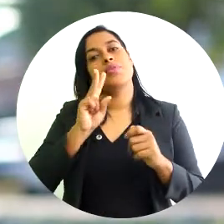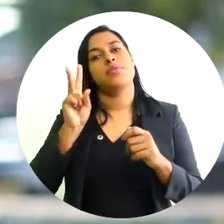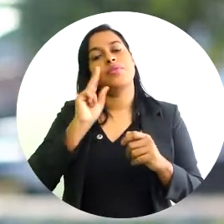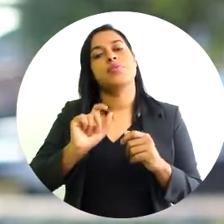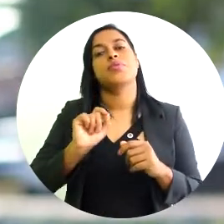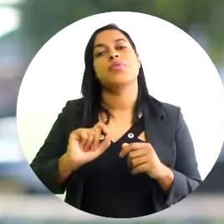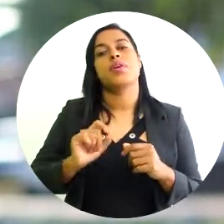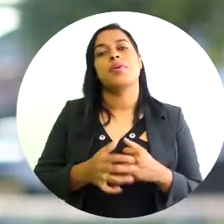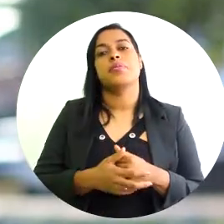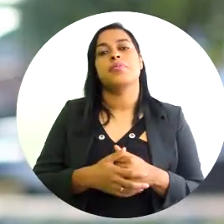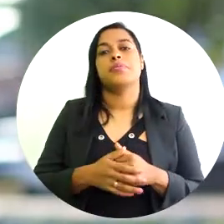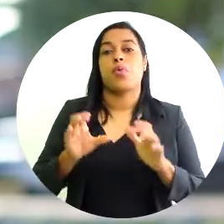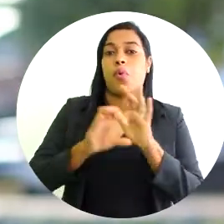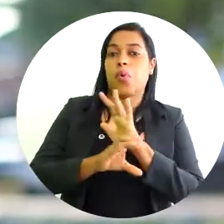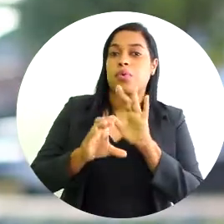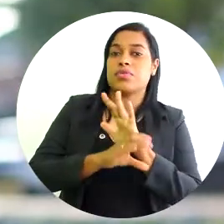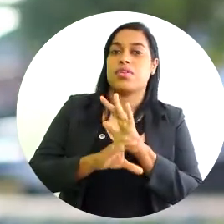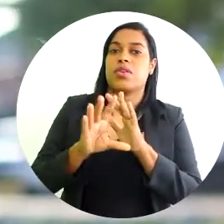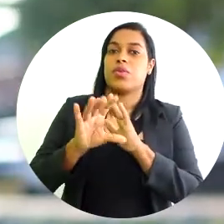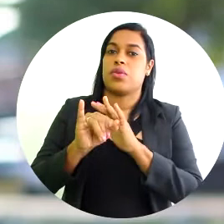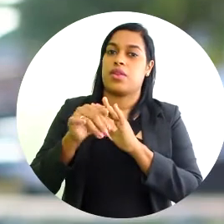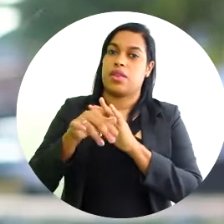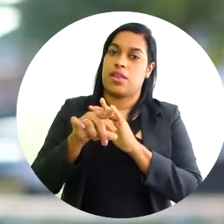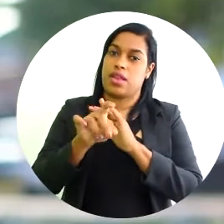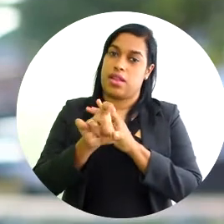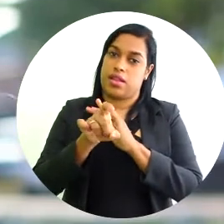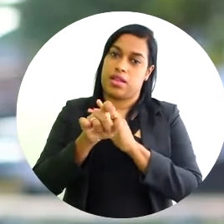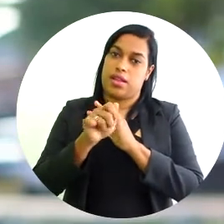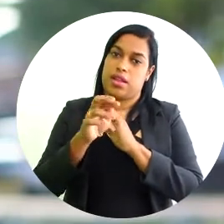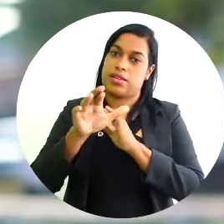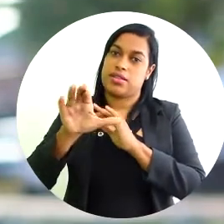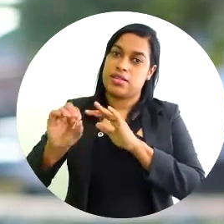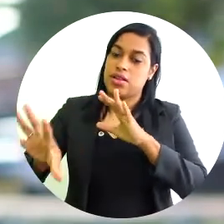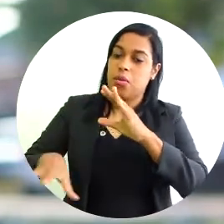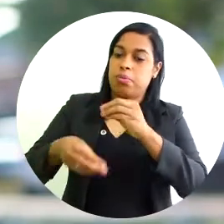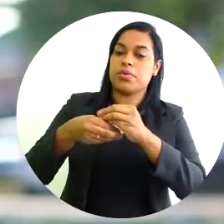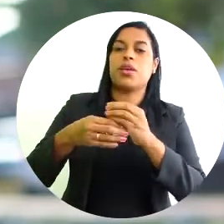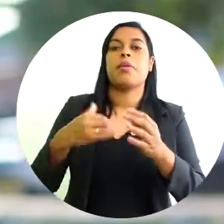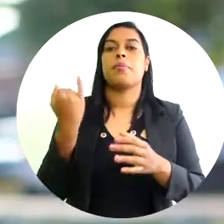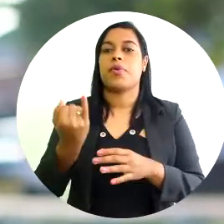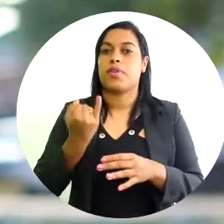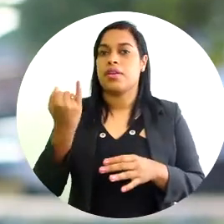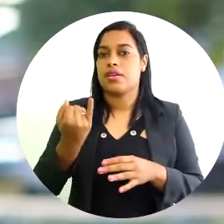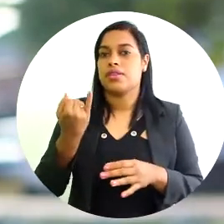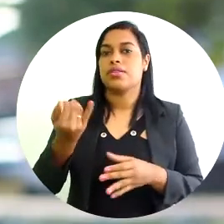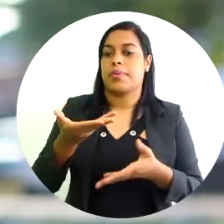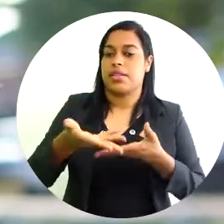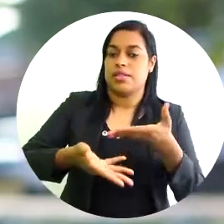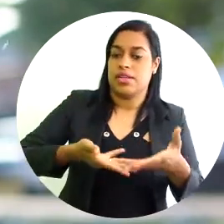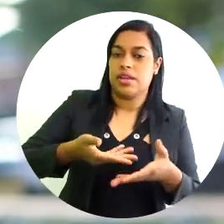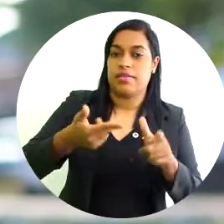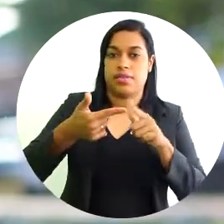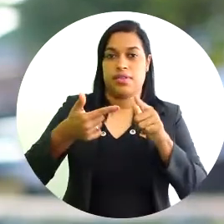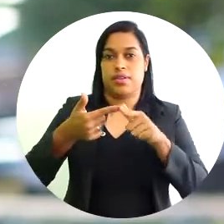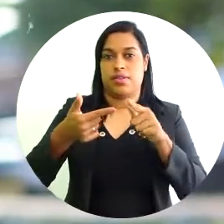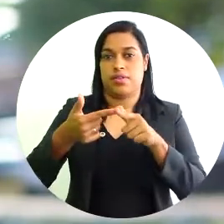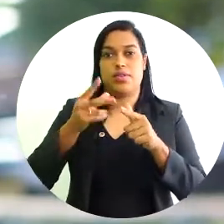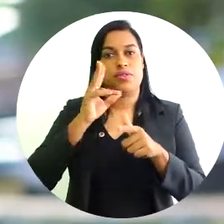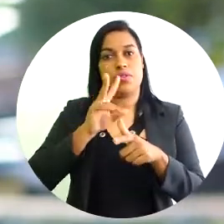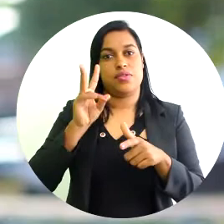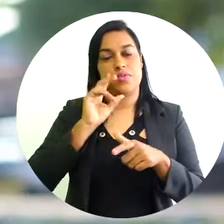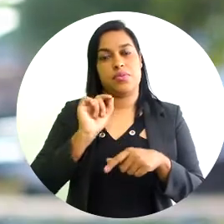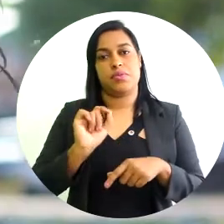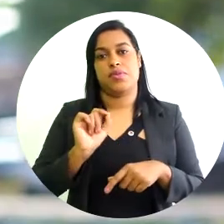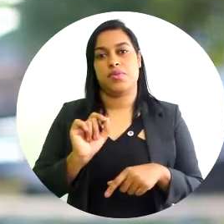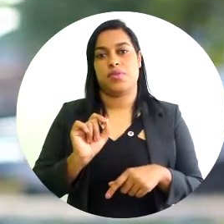vimos o conceito de indexação, para que serve, qual a importância. Na competência 2, nós